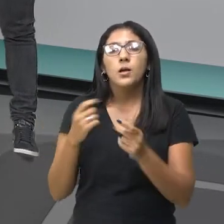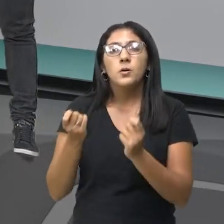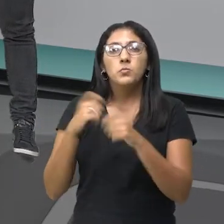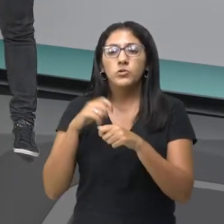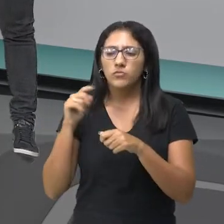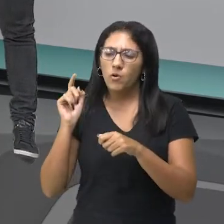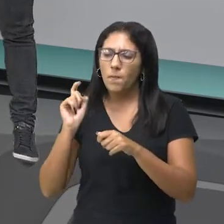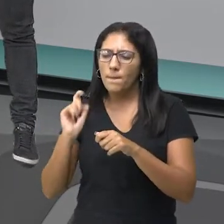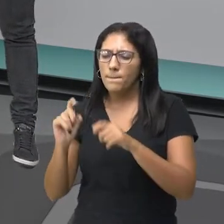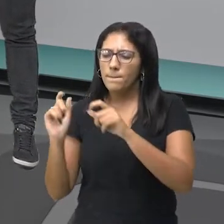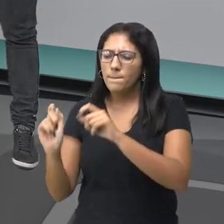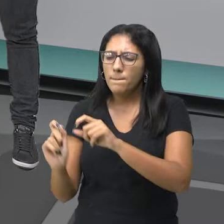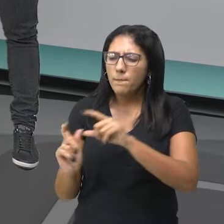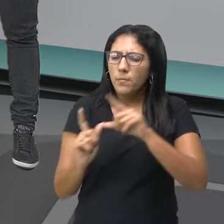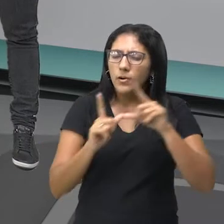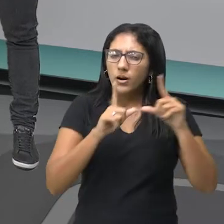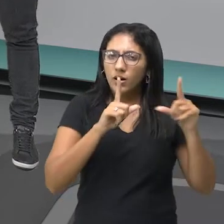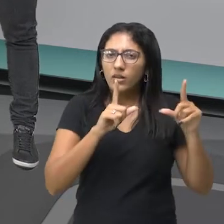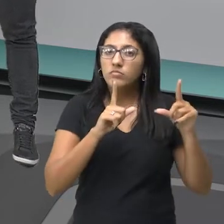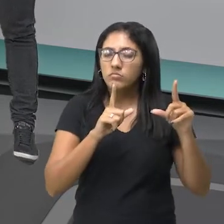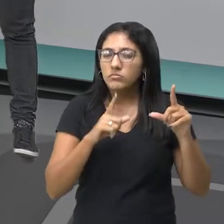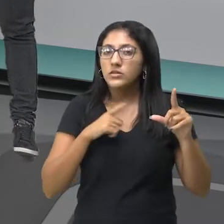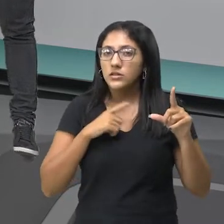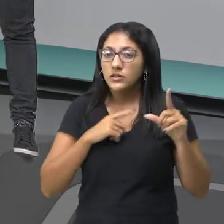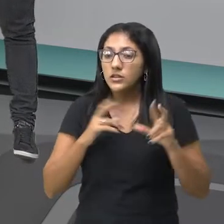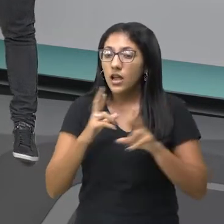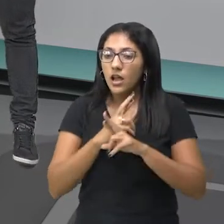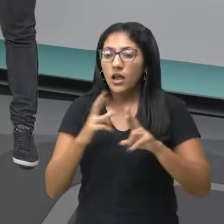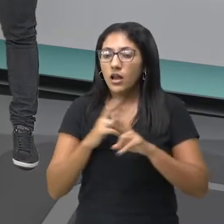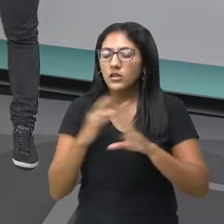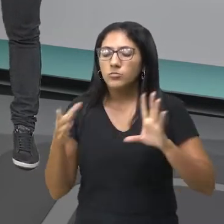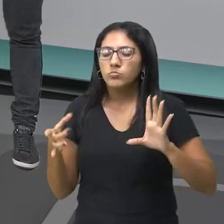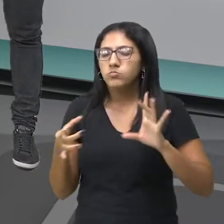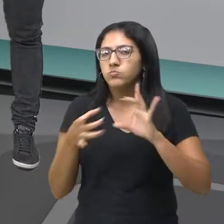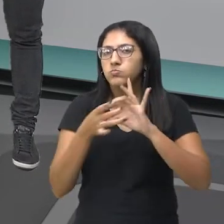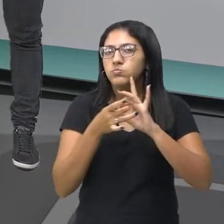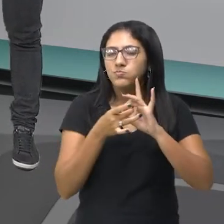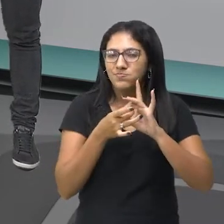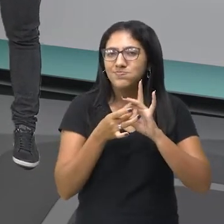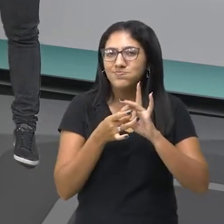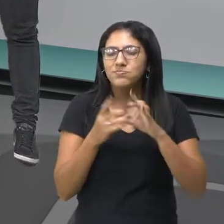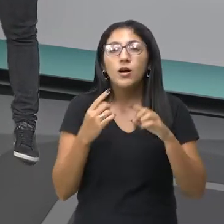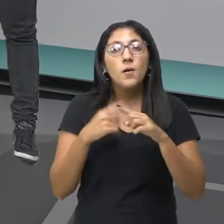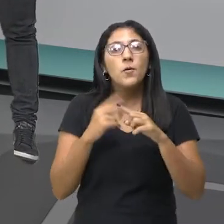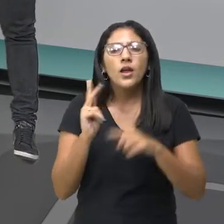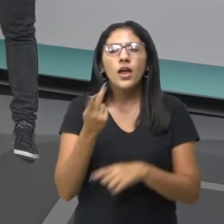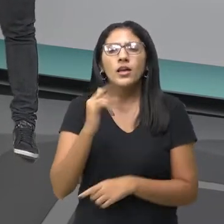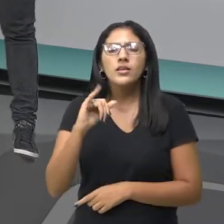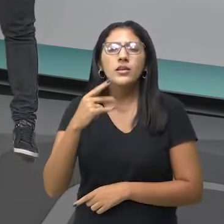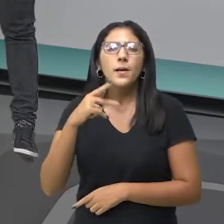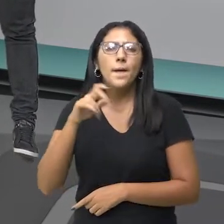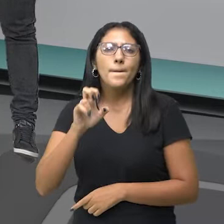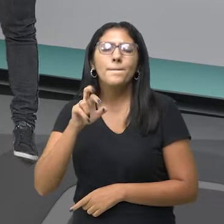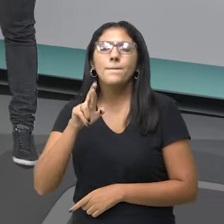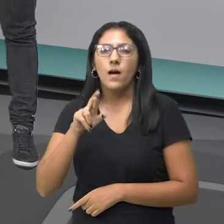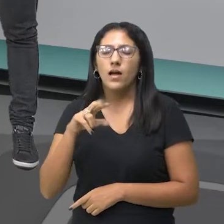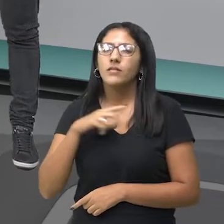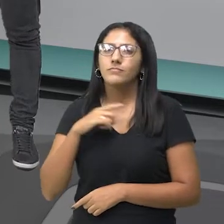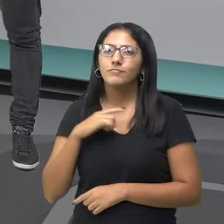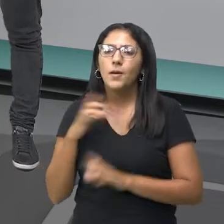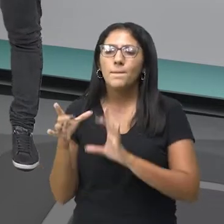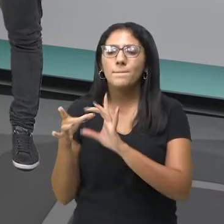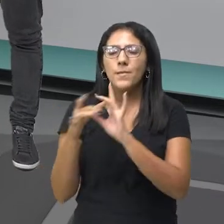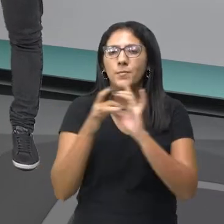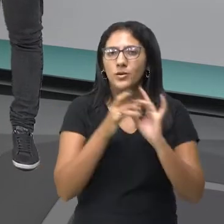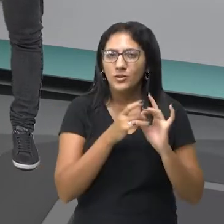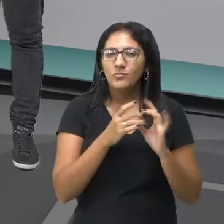outro texto que, junto com esse que nós estamos lendo, configuram hipertexto, porque estão conectados, estão relacionados. E